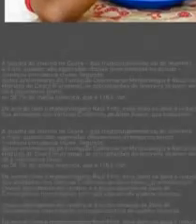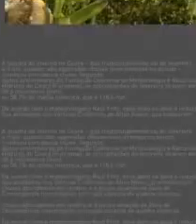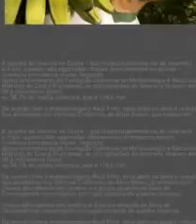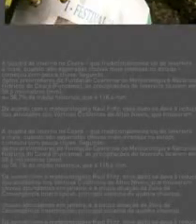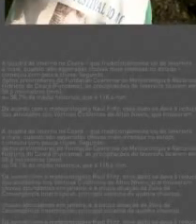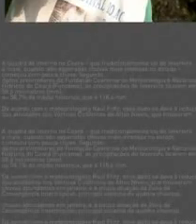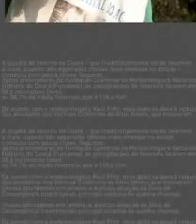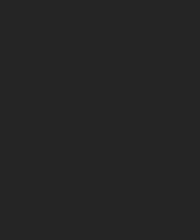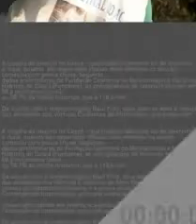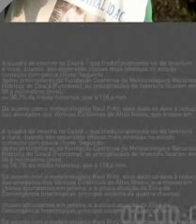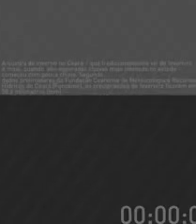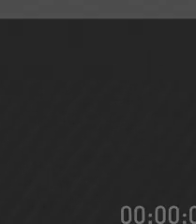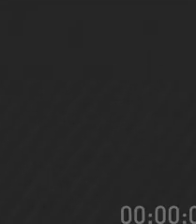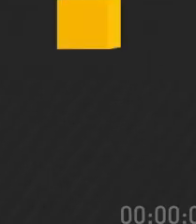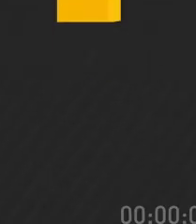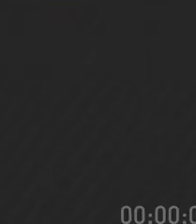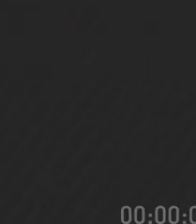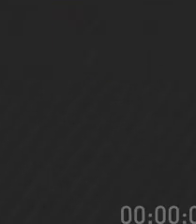de qualquer lugar